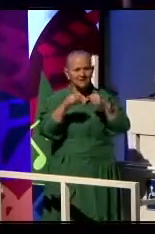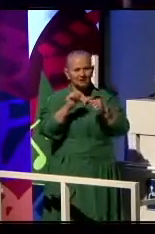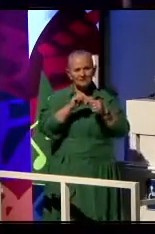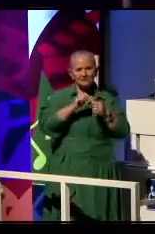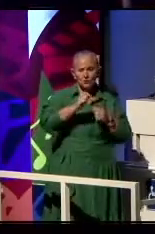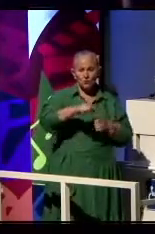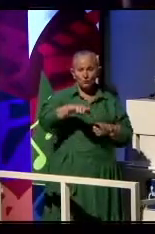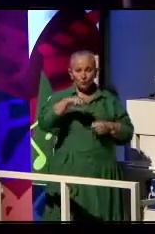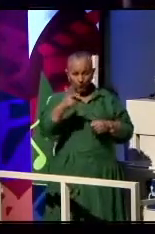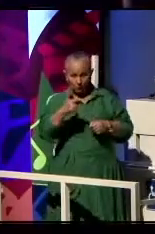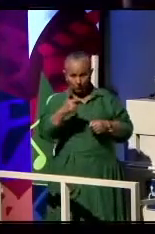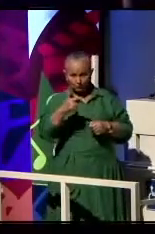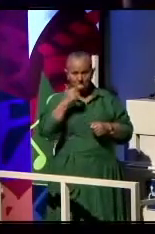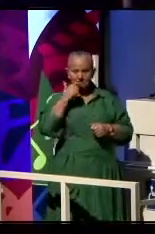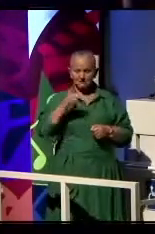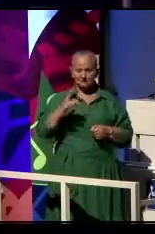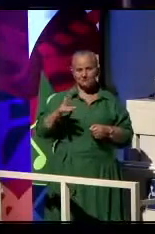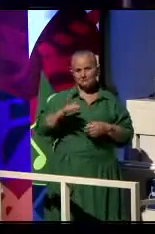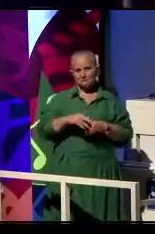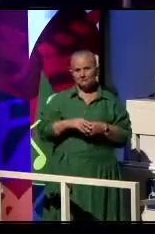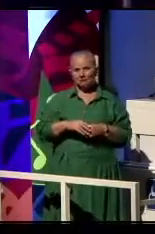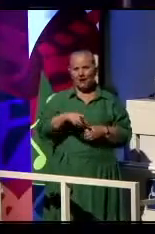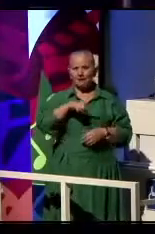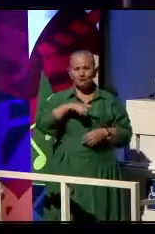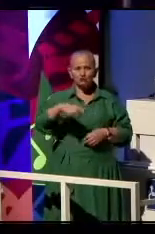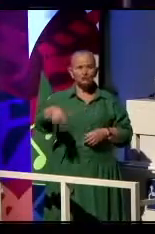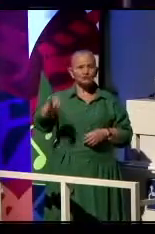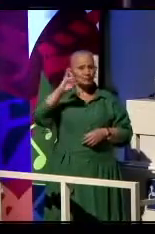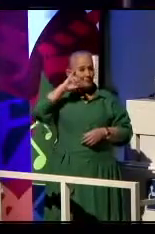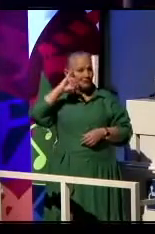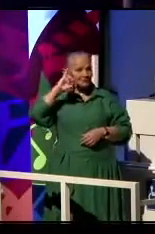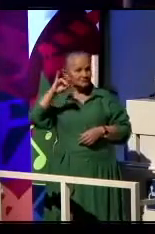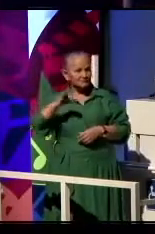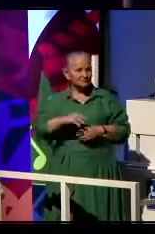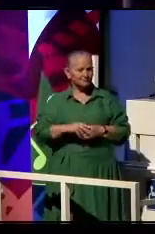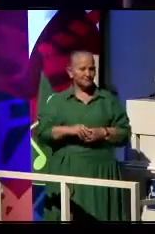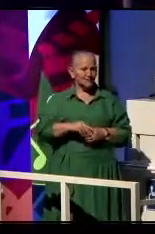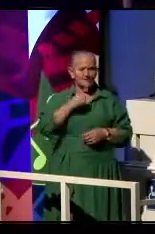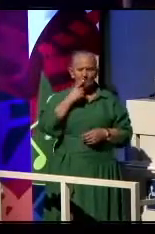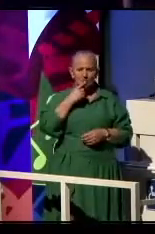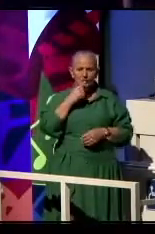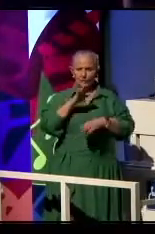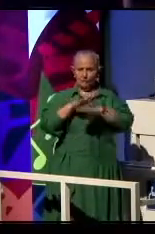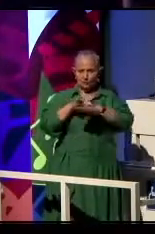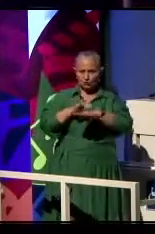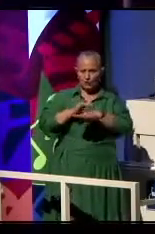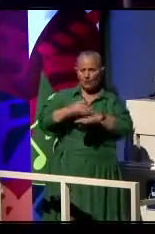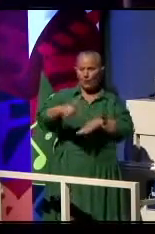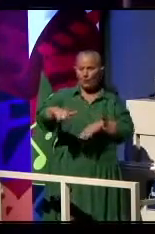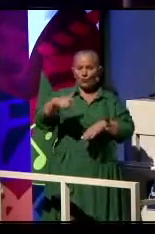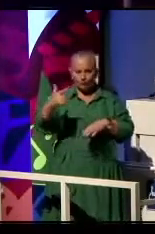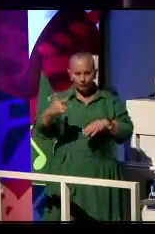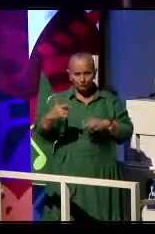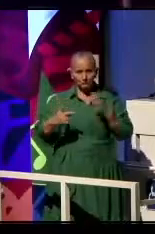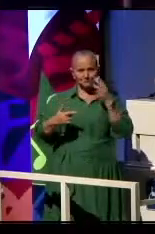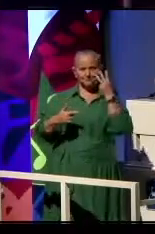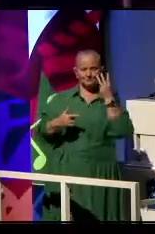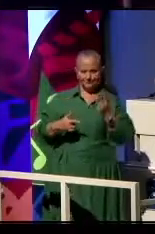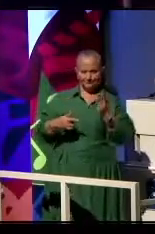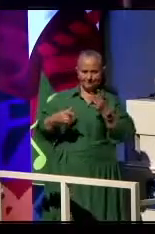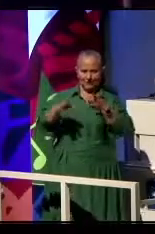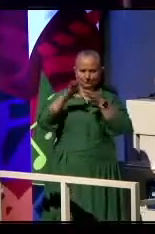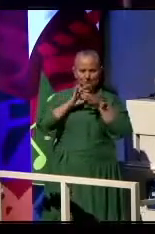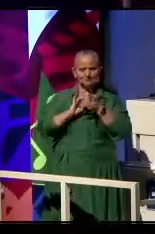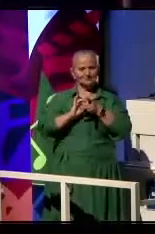teve uma ideia audaciosa, de convidar um menino de 18 anos para ser parceiro dele nesse álbum.